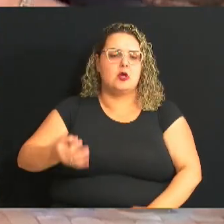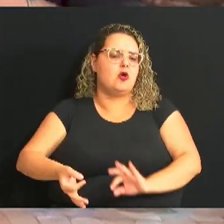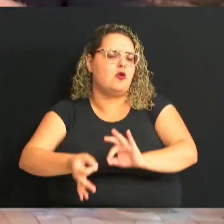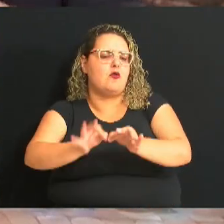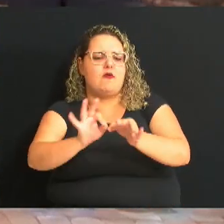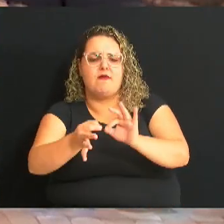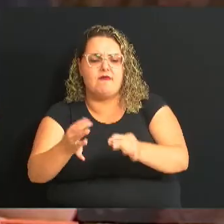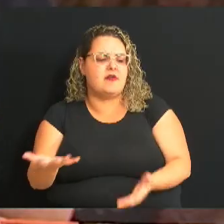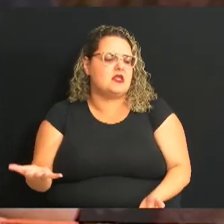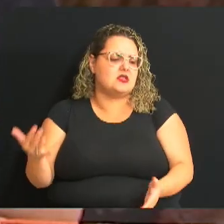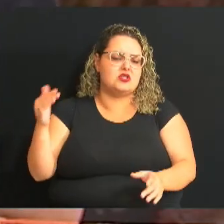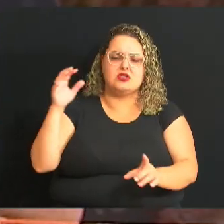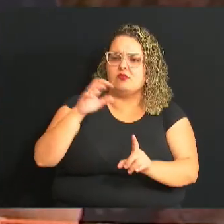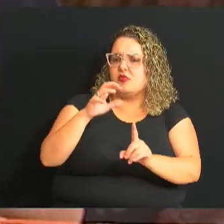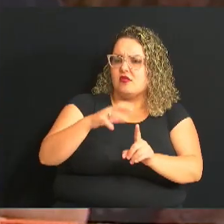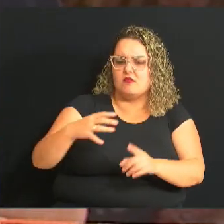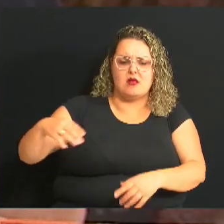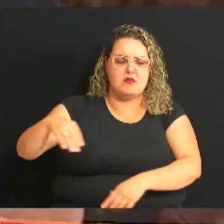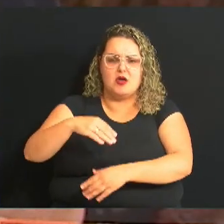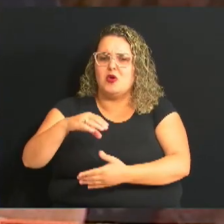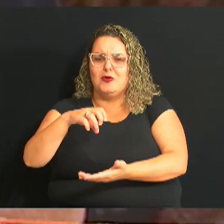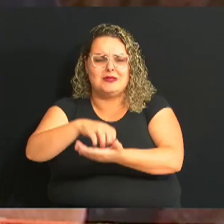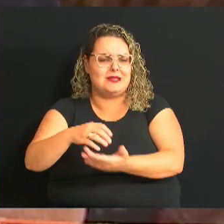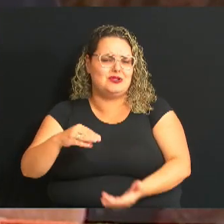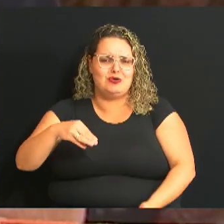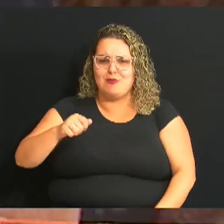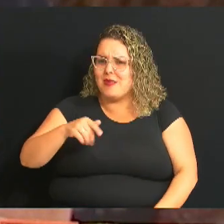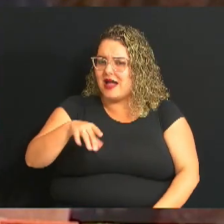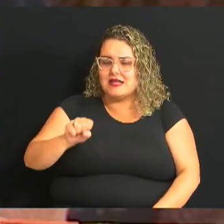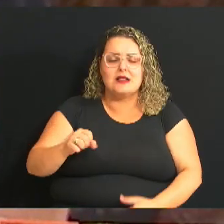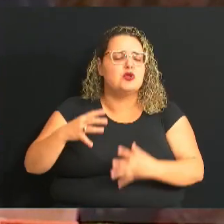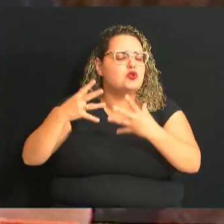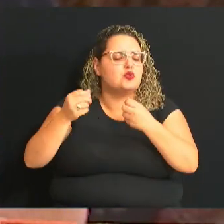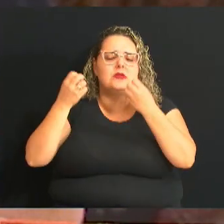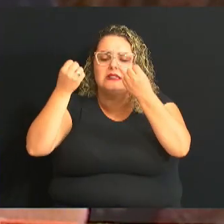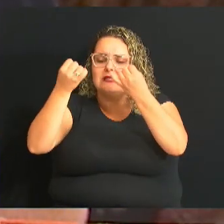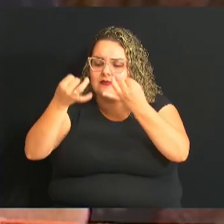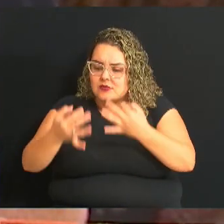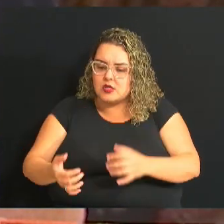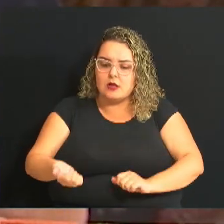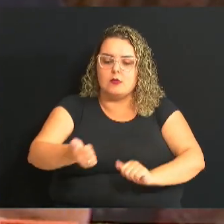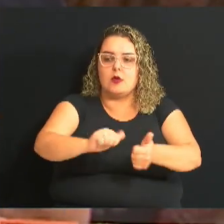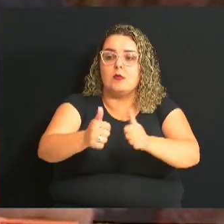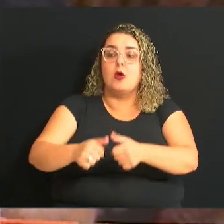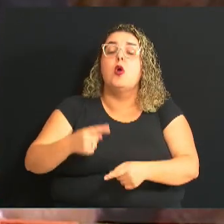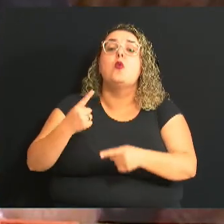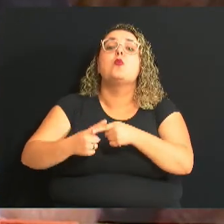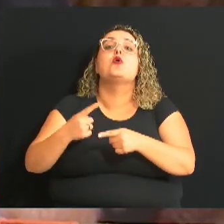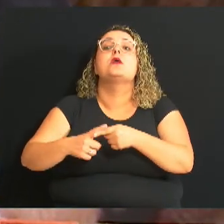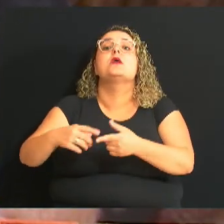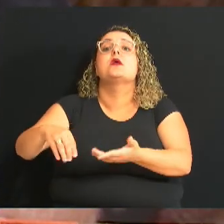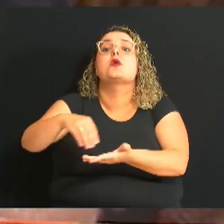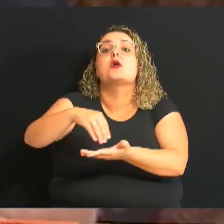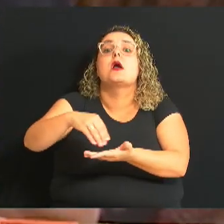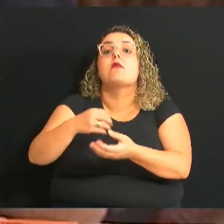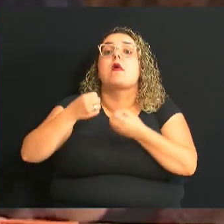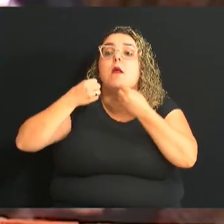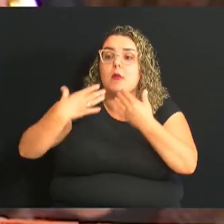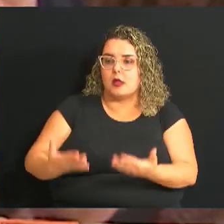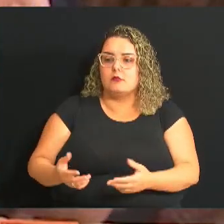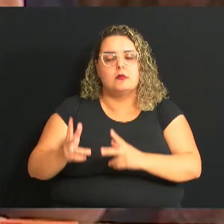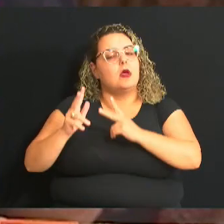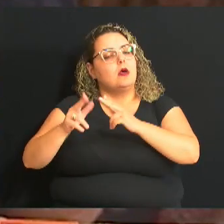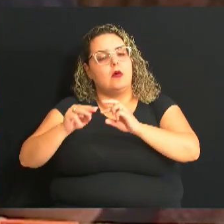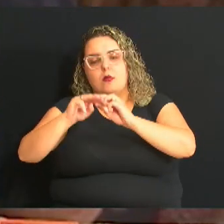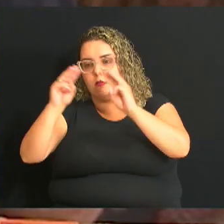de massa, etc. Tudo isso eles têm que justificar para os juízes, para mostrar por que o carro deles está bem feito. Mesma coisa com marketing. Tem